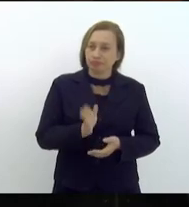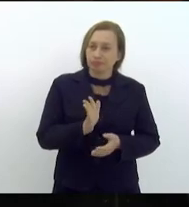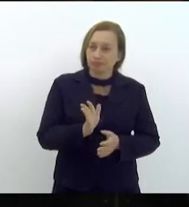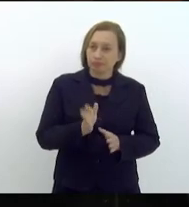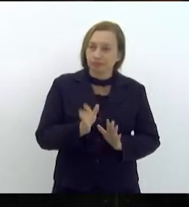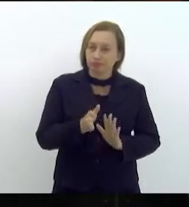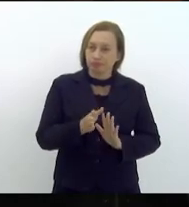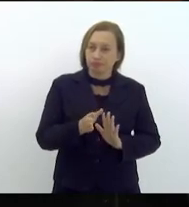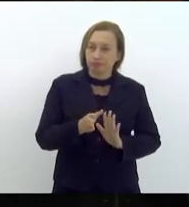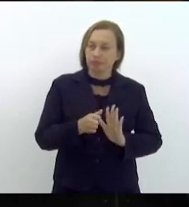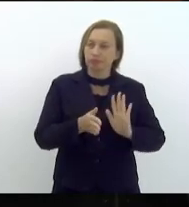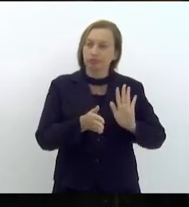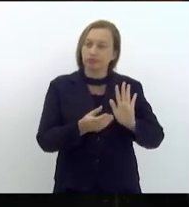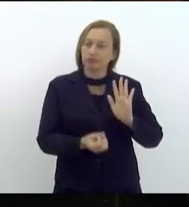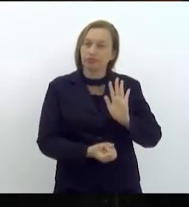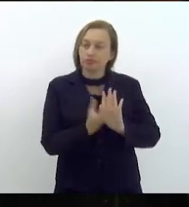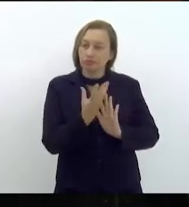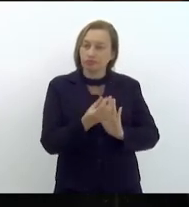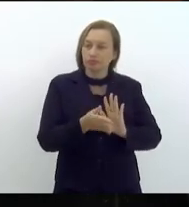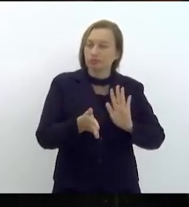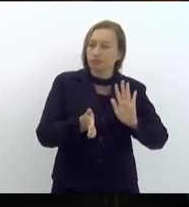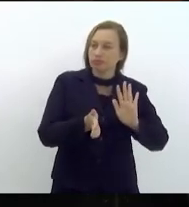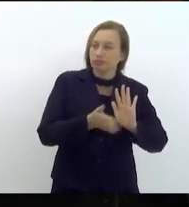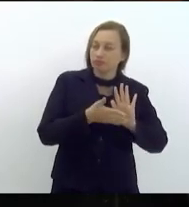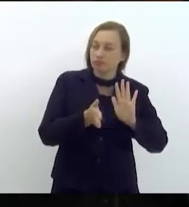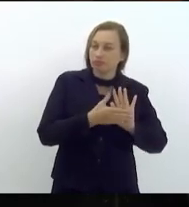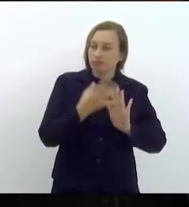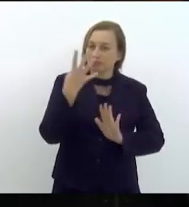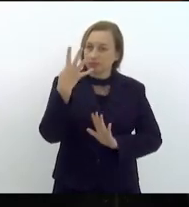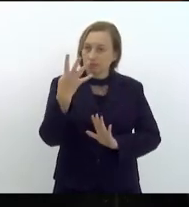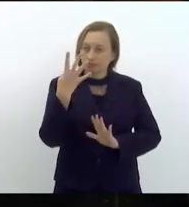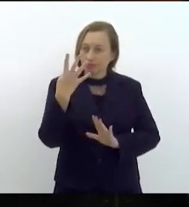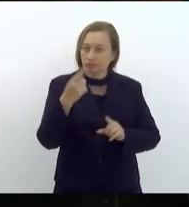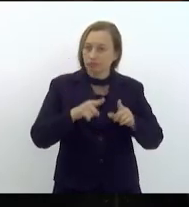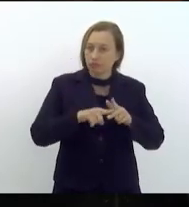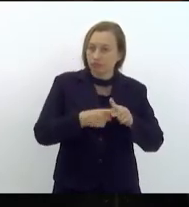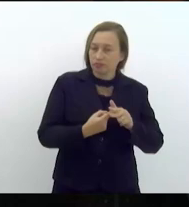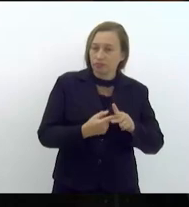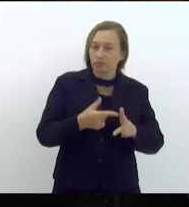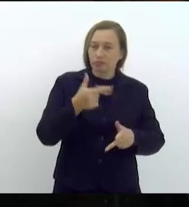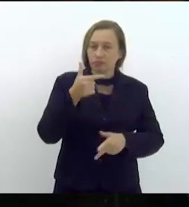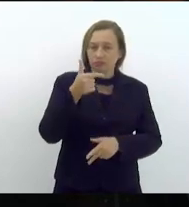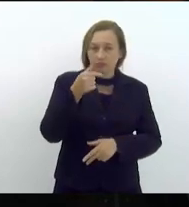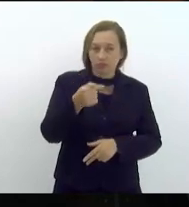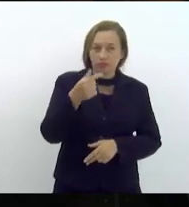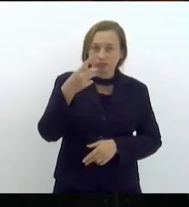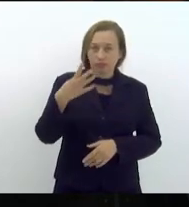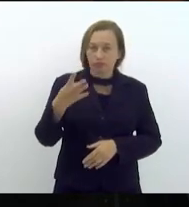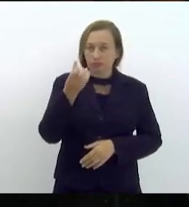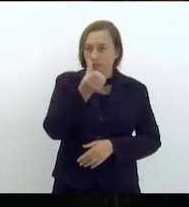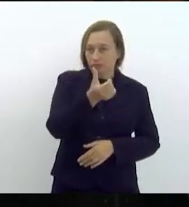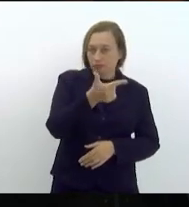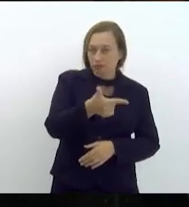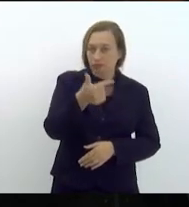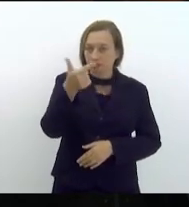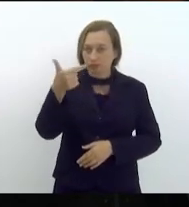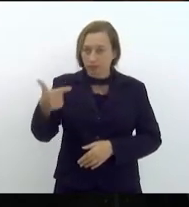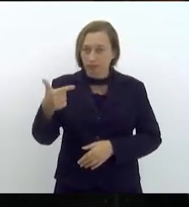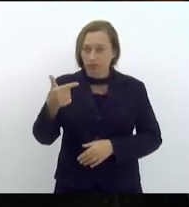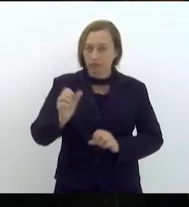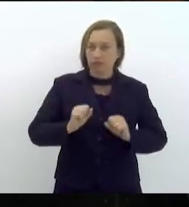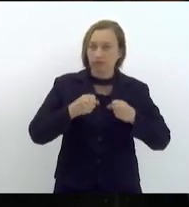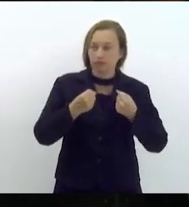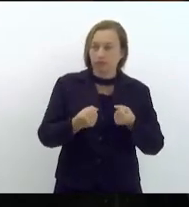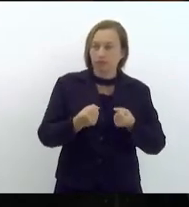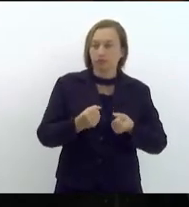quatro propostas de modificações na np-874 de 22 na defesa do horário